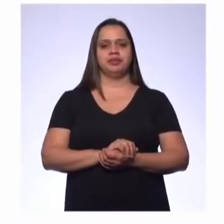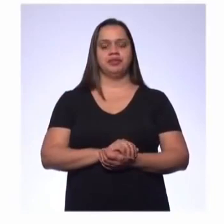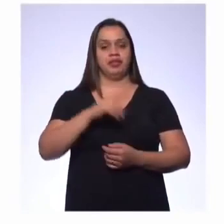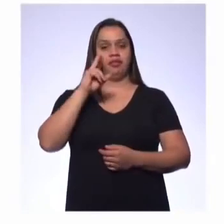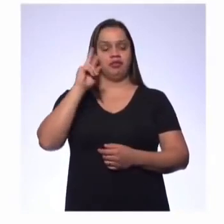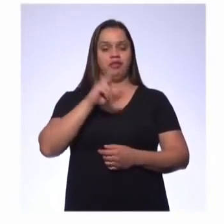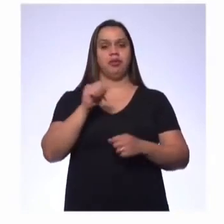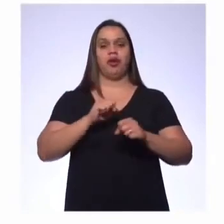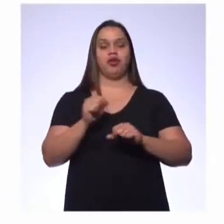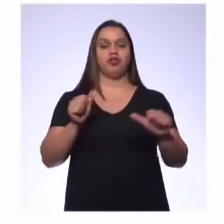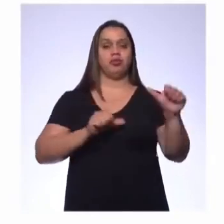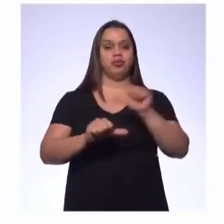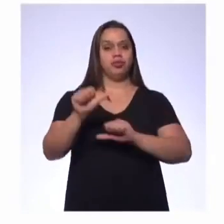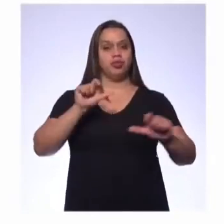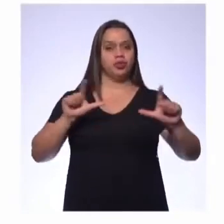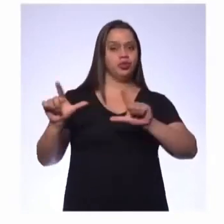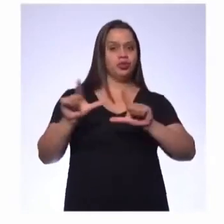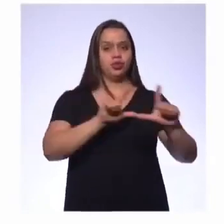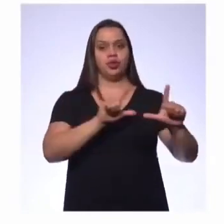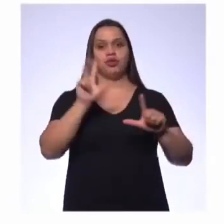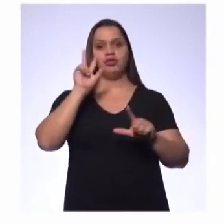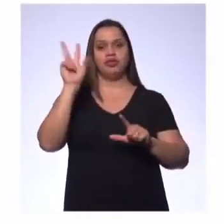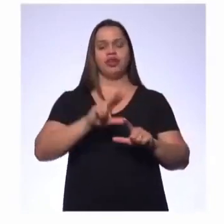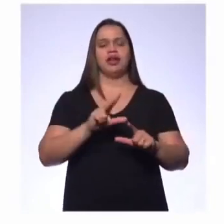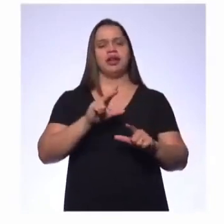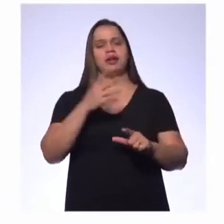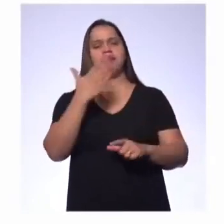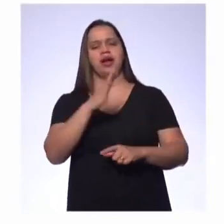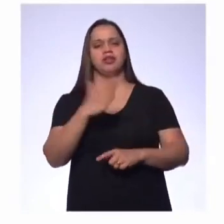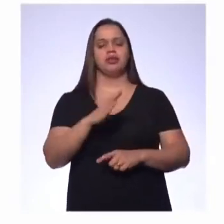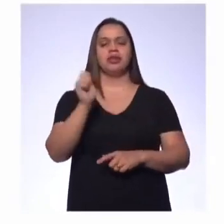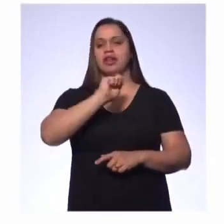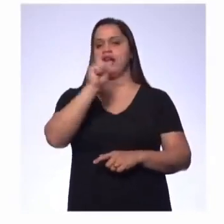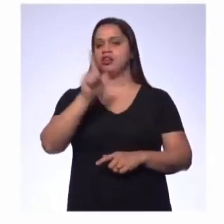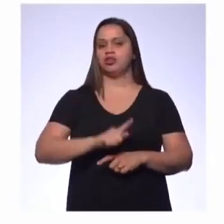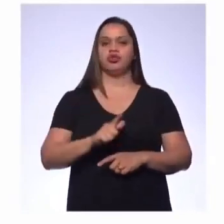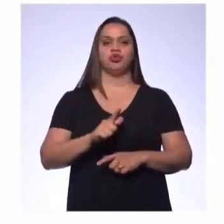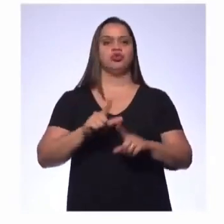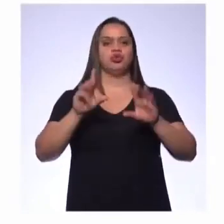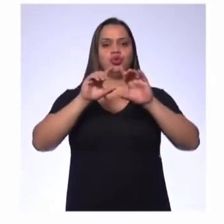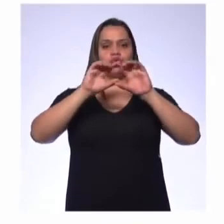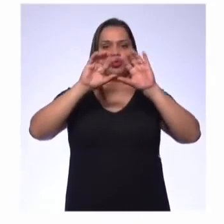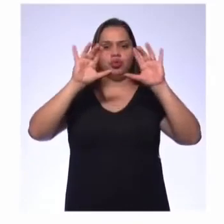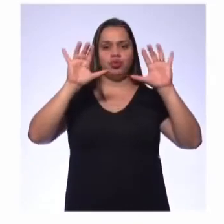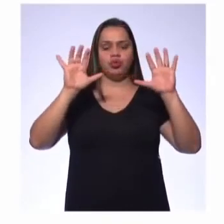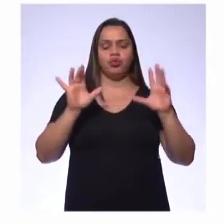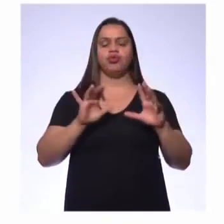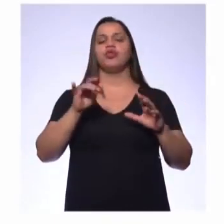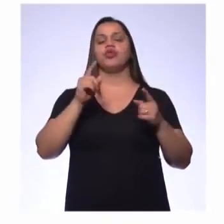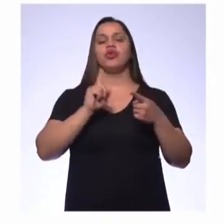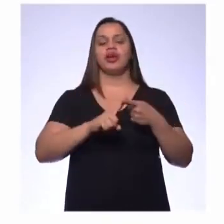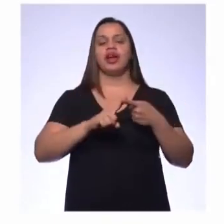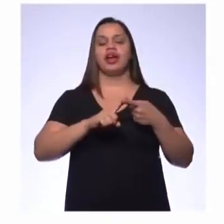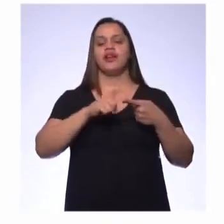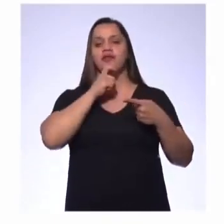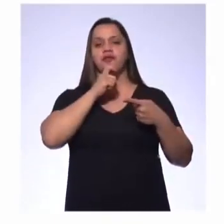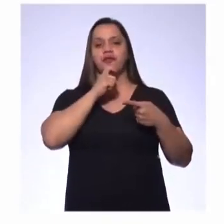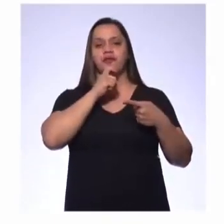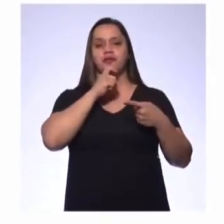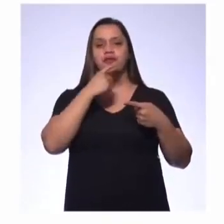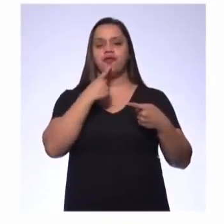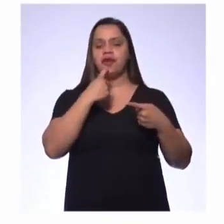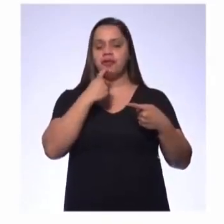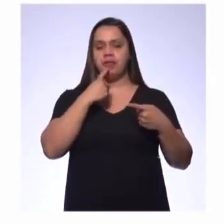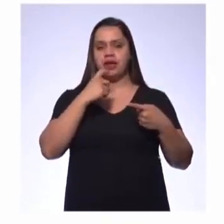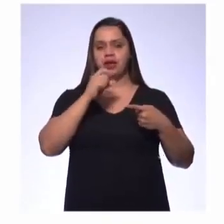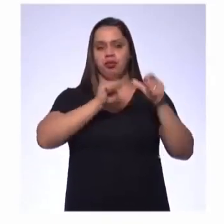Ó, para quem olhou direitinho aí, está vendo meio azulado em volta. O que era vermelho ficou azulado e o